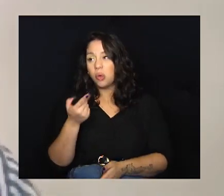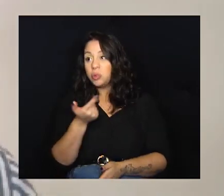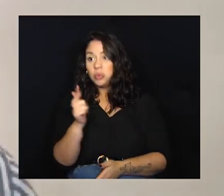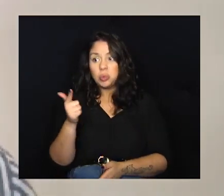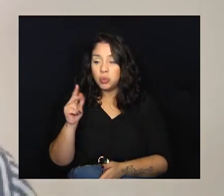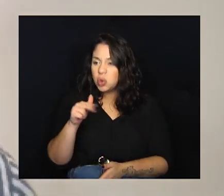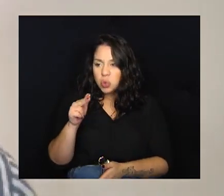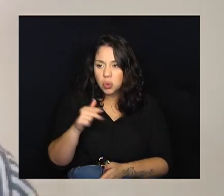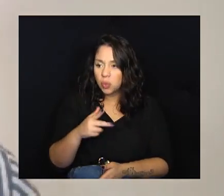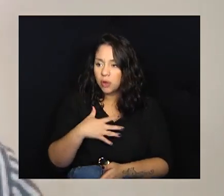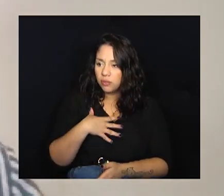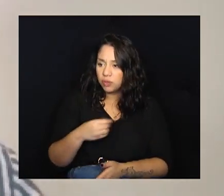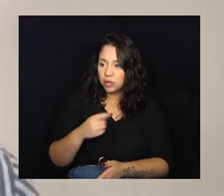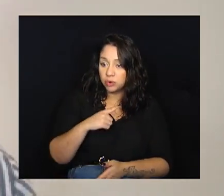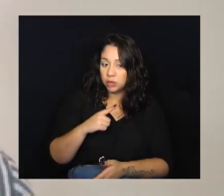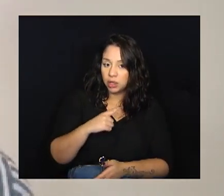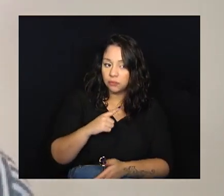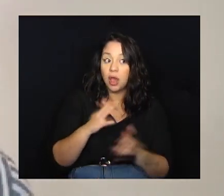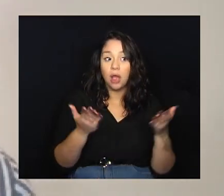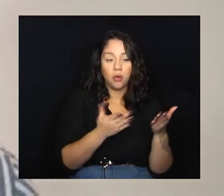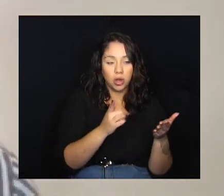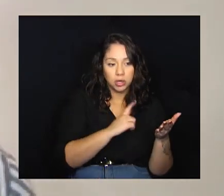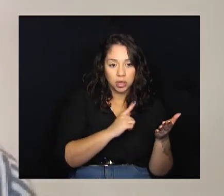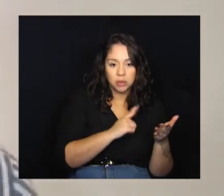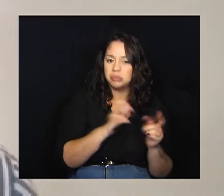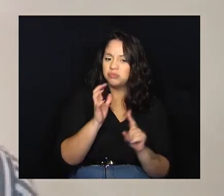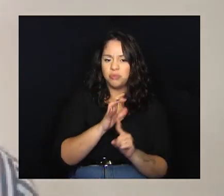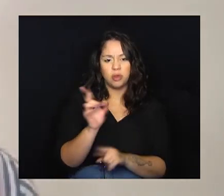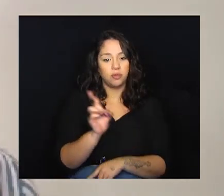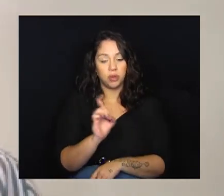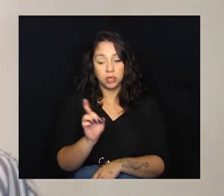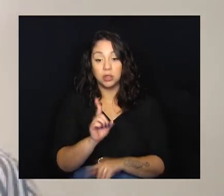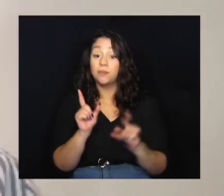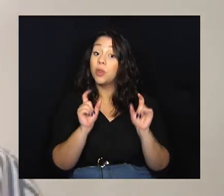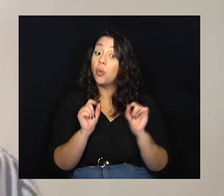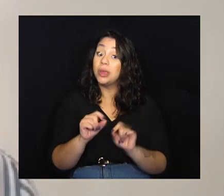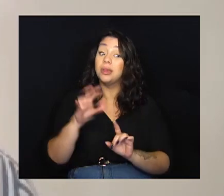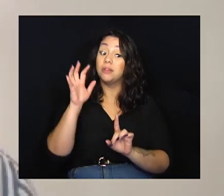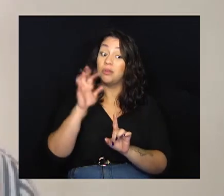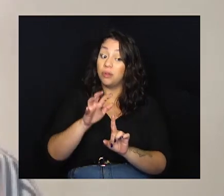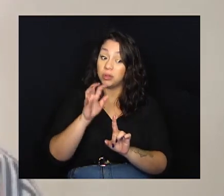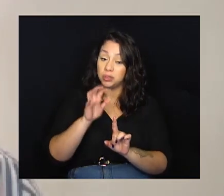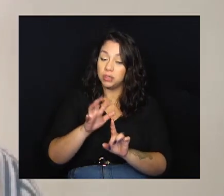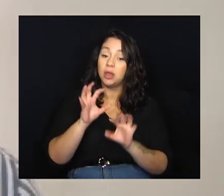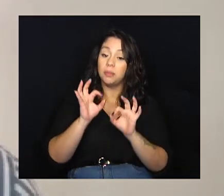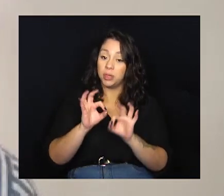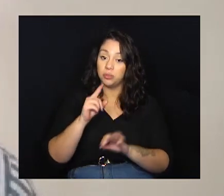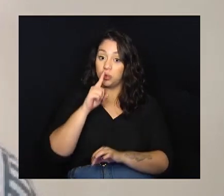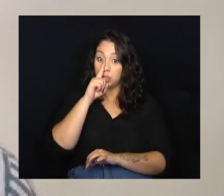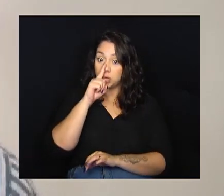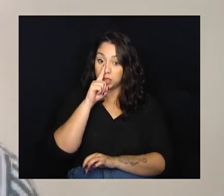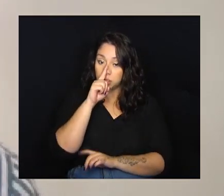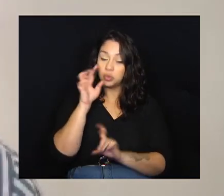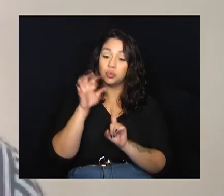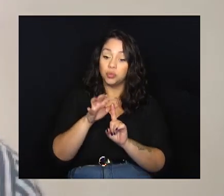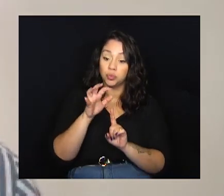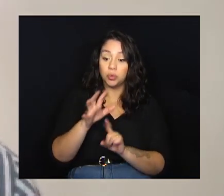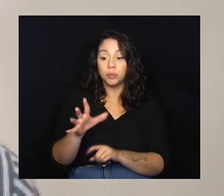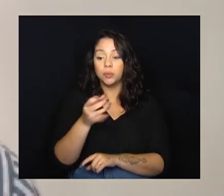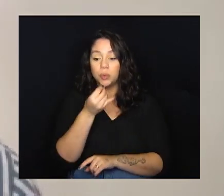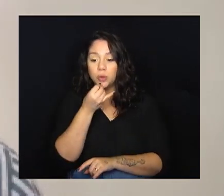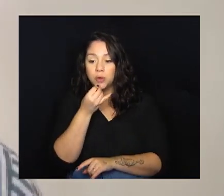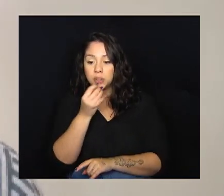40 anos não vai interferir tanto nesse risco o que interfere no risco e isso é importante a gente falar e por exemplo